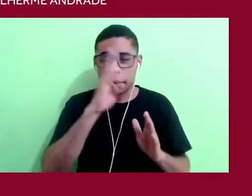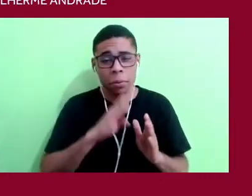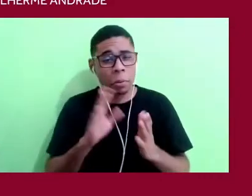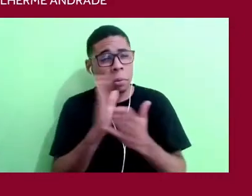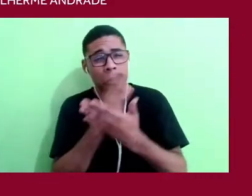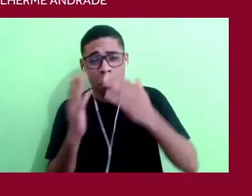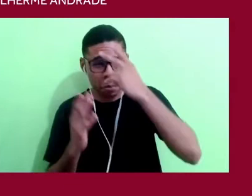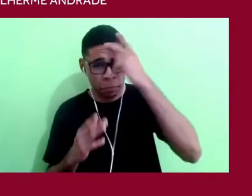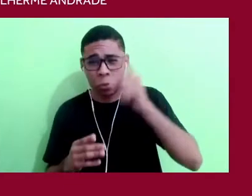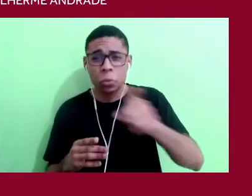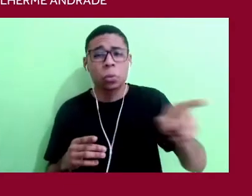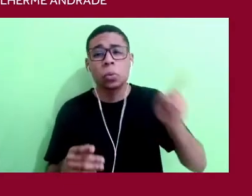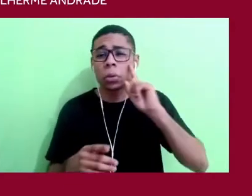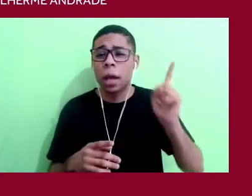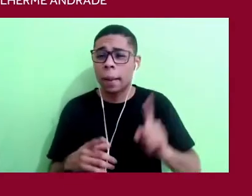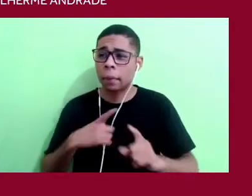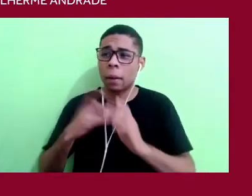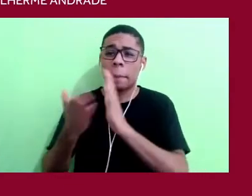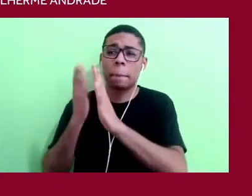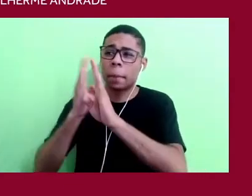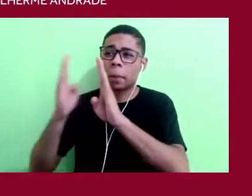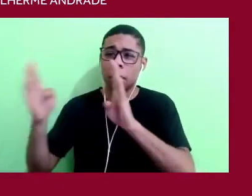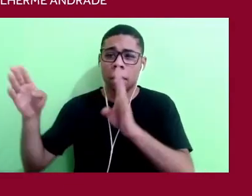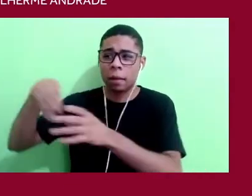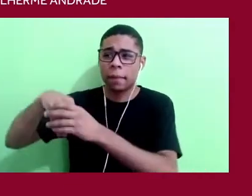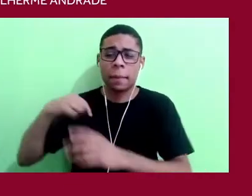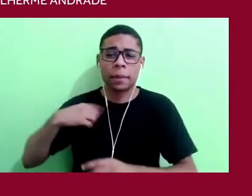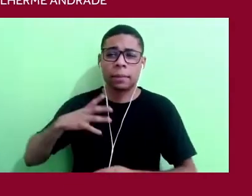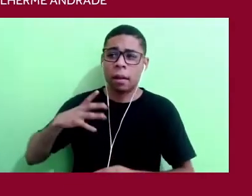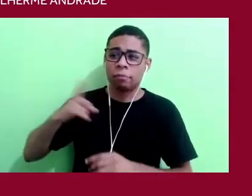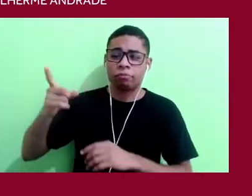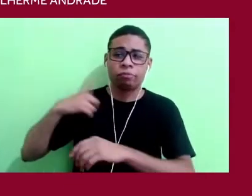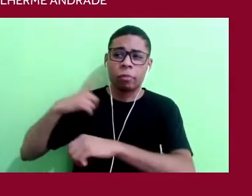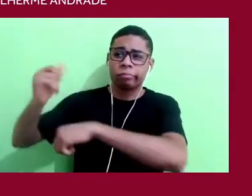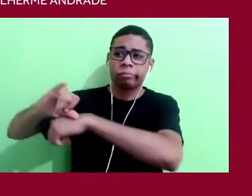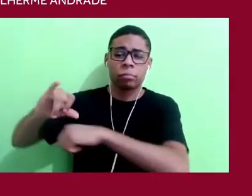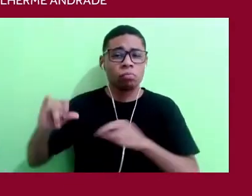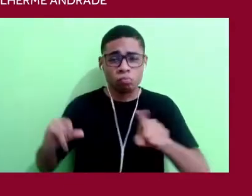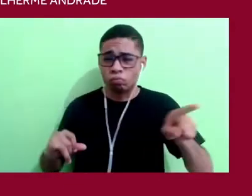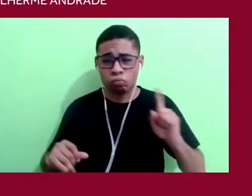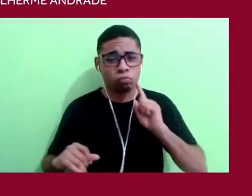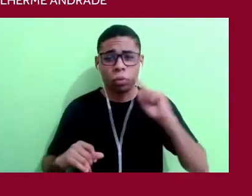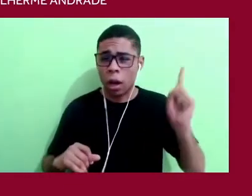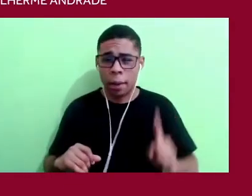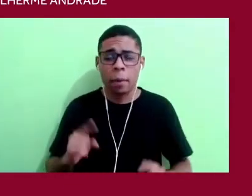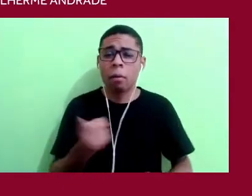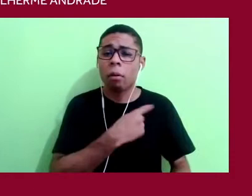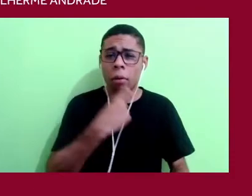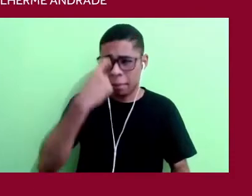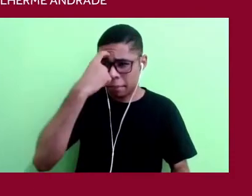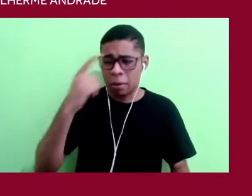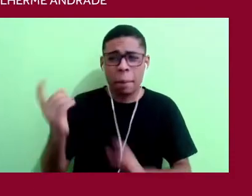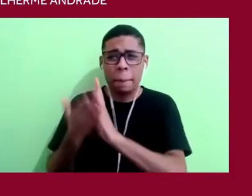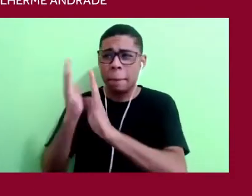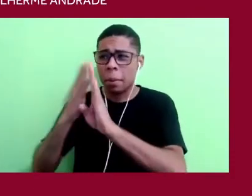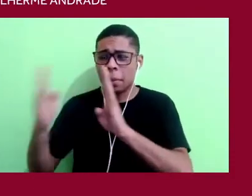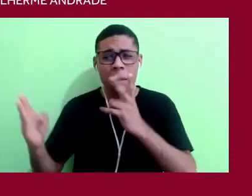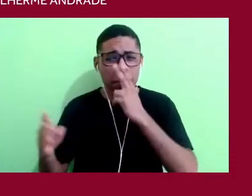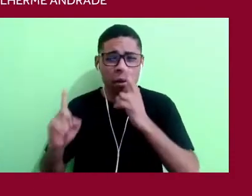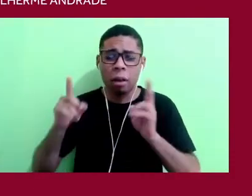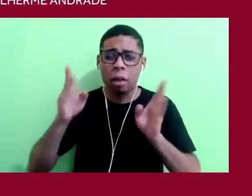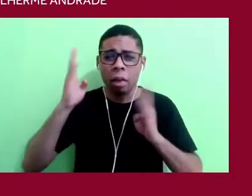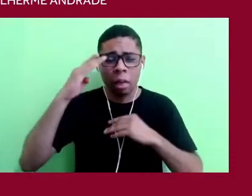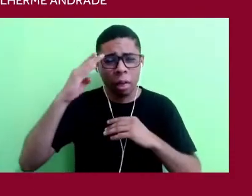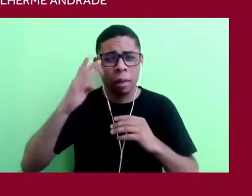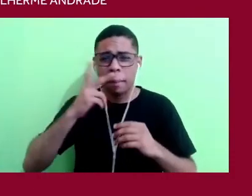suas cidades, né? E enxergam a biblioteca de uma forma totalmente deturpada, porque muitas bibliotecas